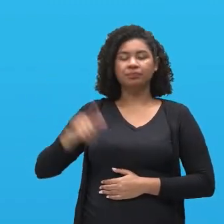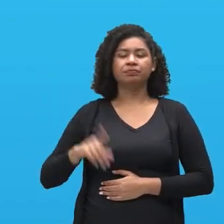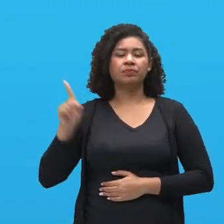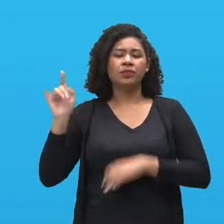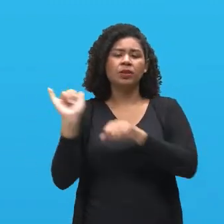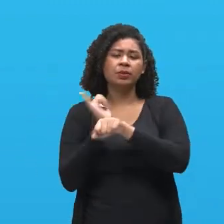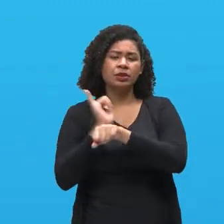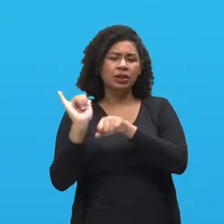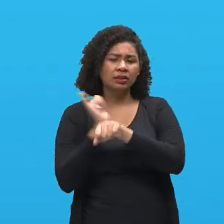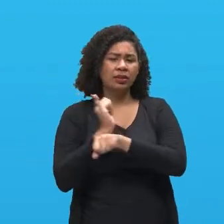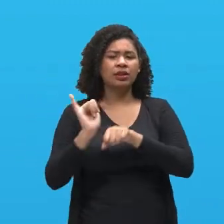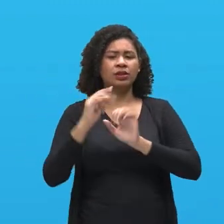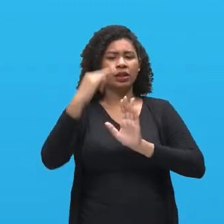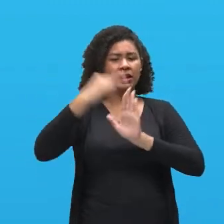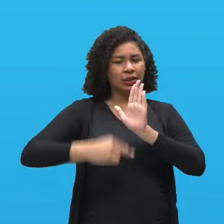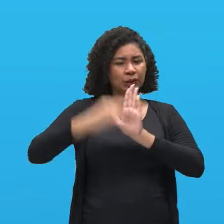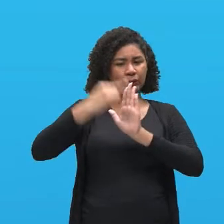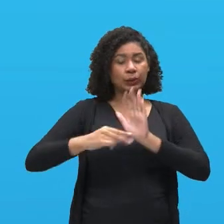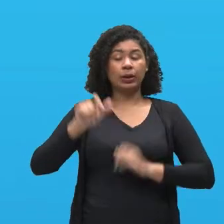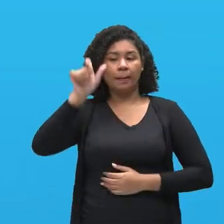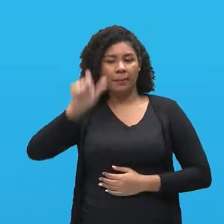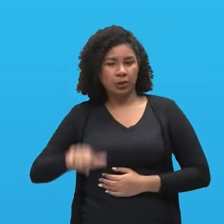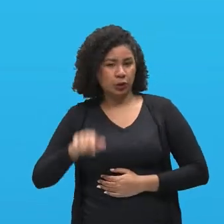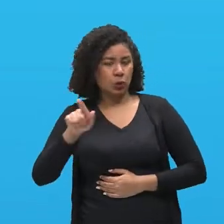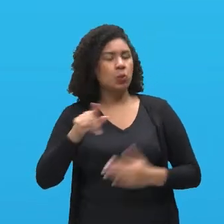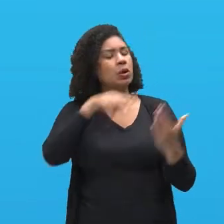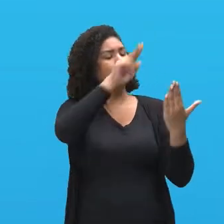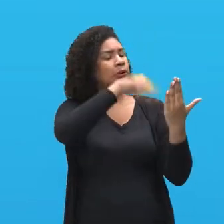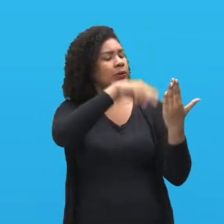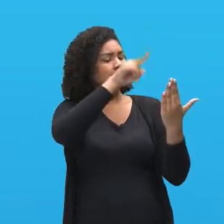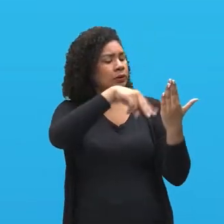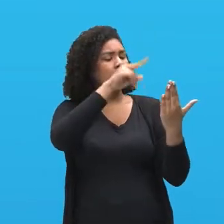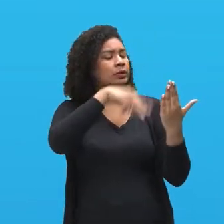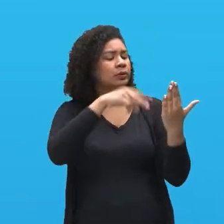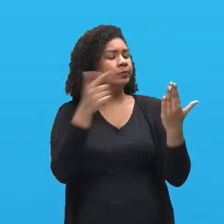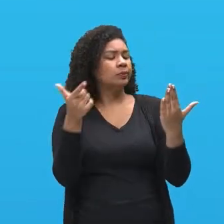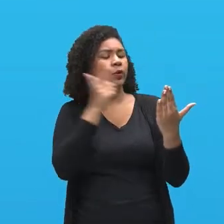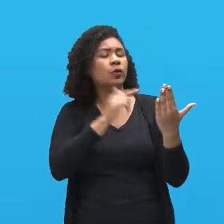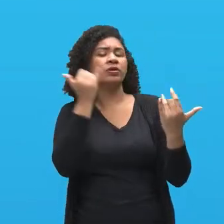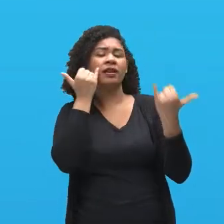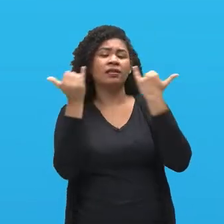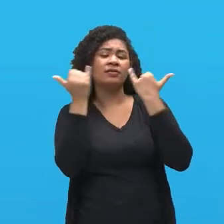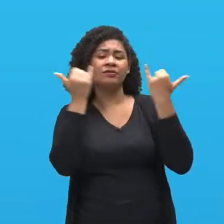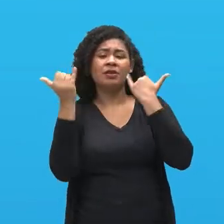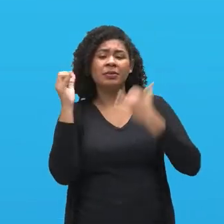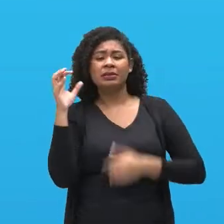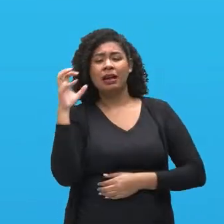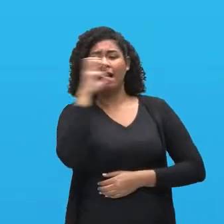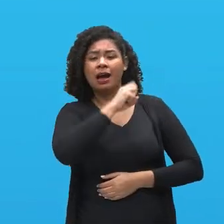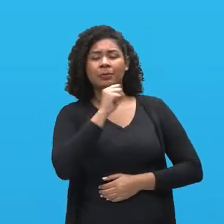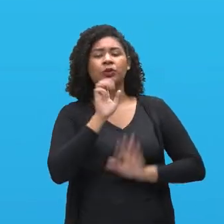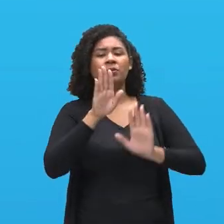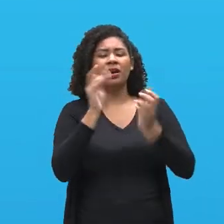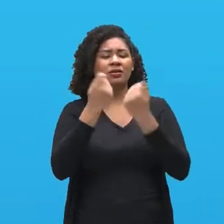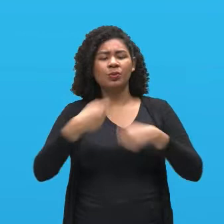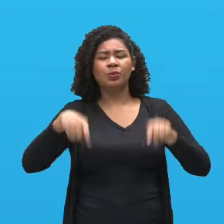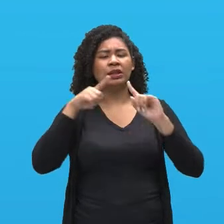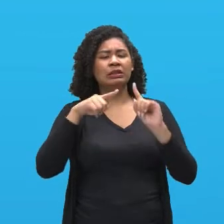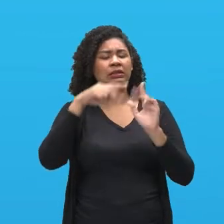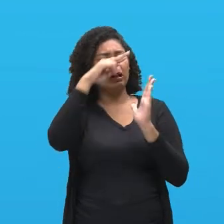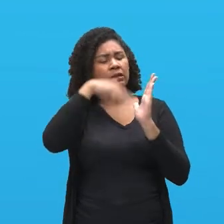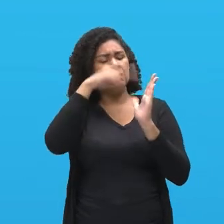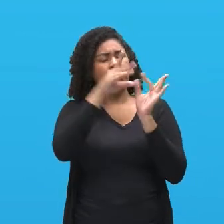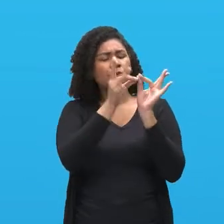que o leitor obtém informações do texto sem precisar ler palavra por palavra. Vocês estão vendo? A gente